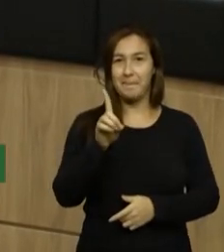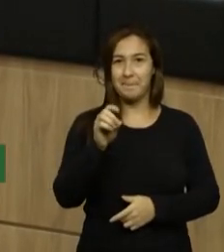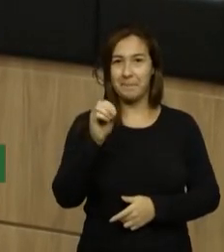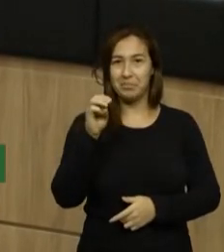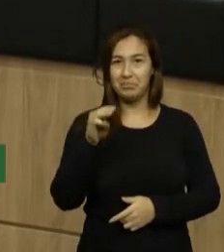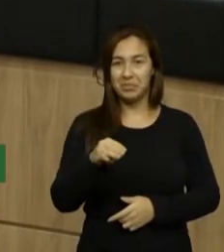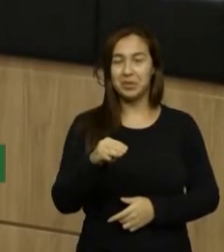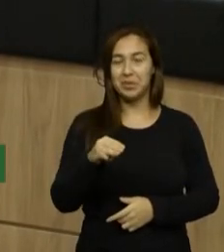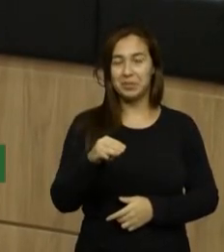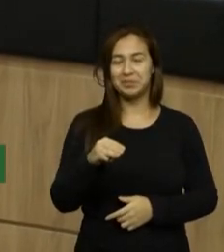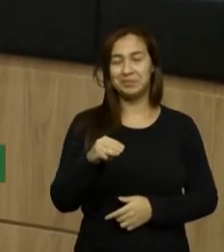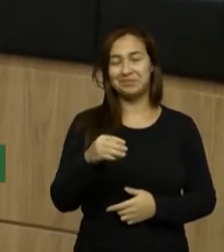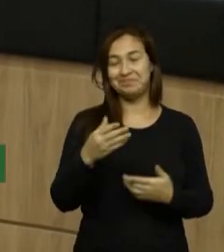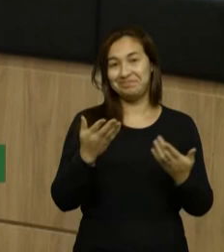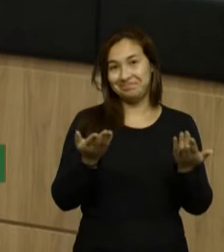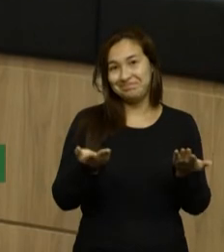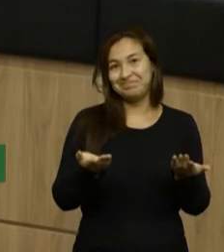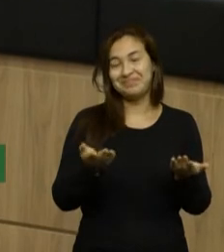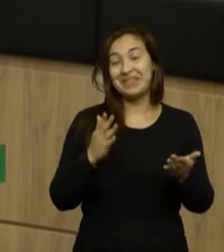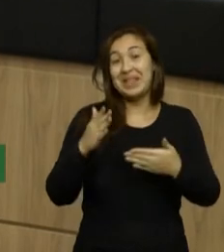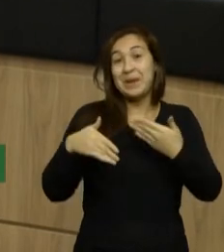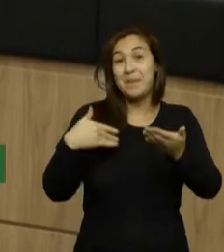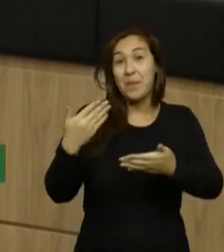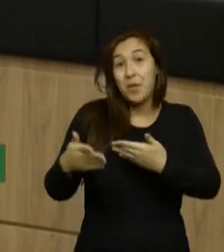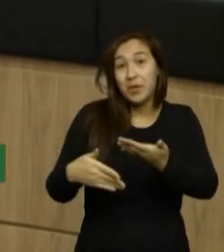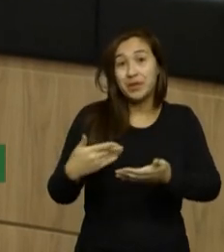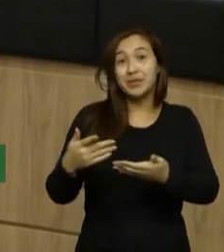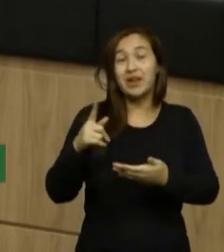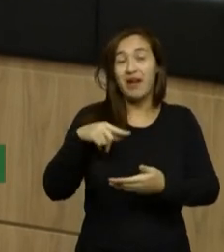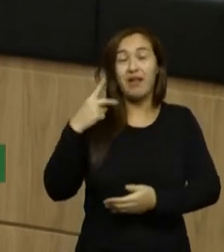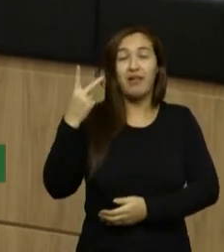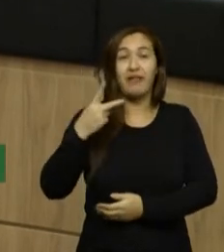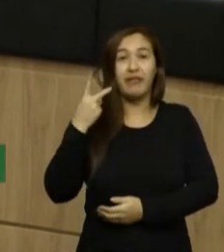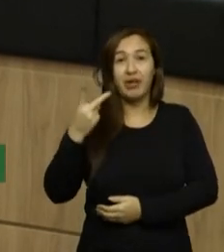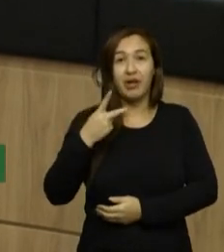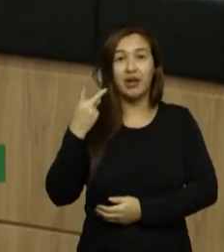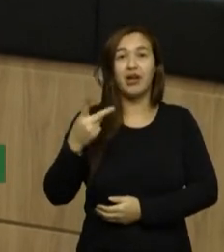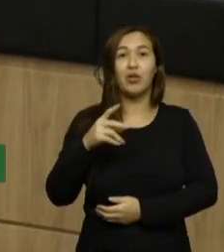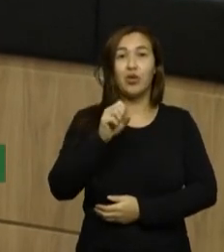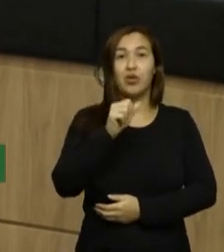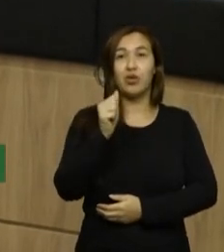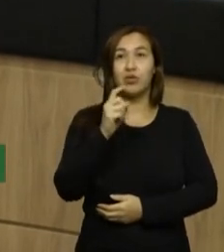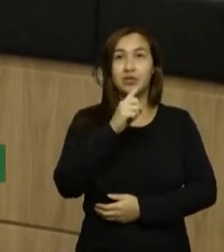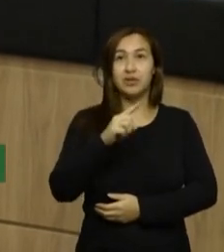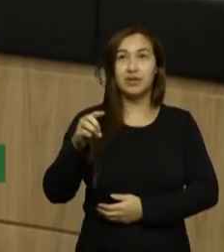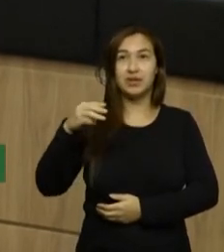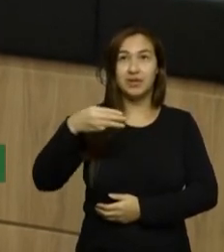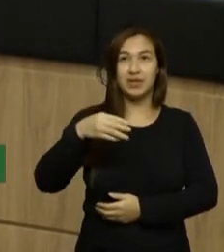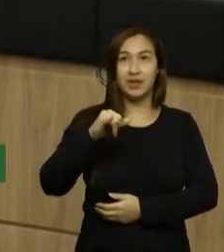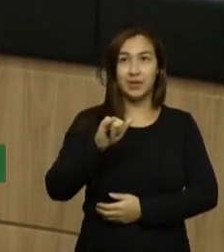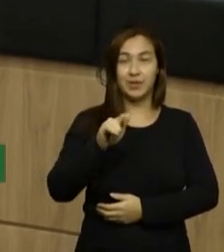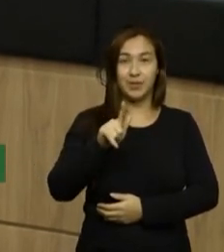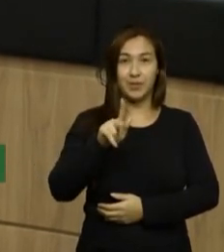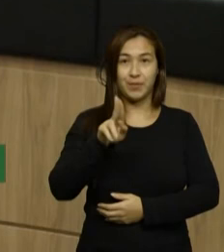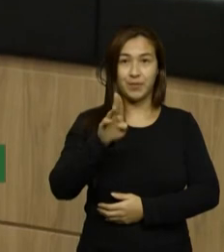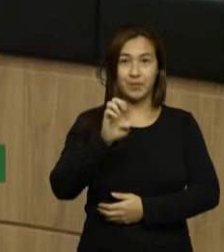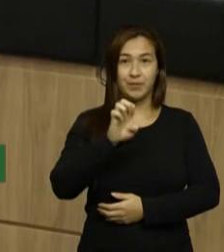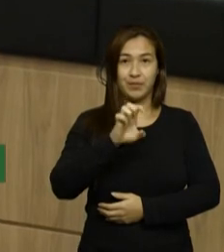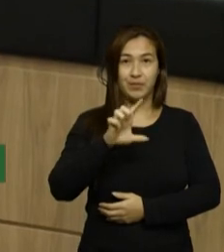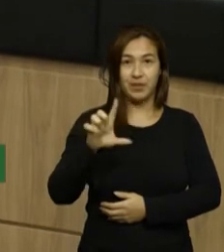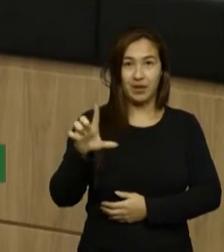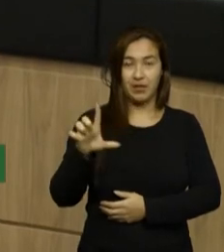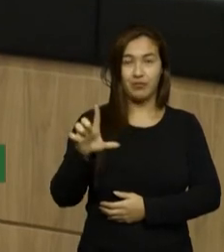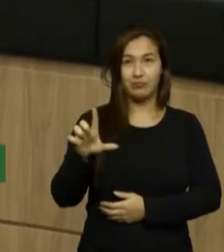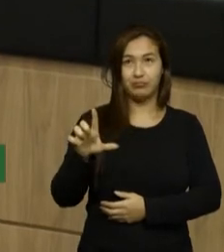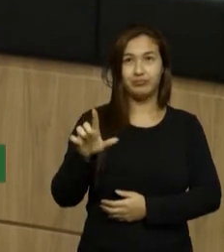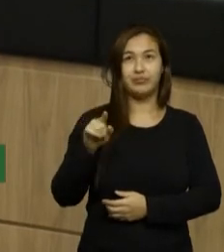Abdom Batista e depois foi vereador lá em São Miguel do Oeste. Pedro Rodrigues da Silva,